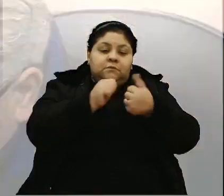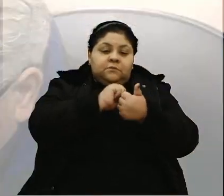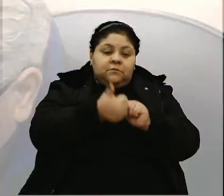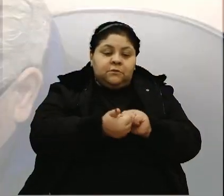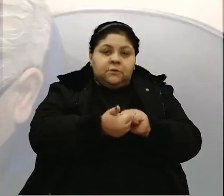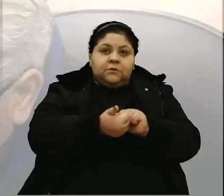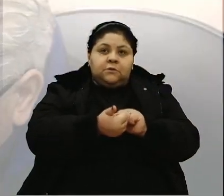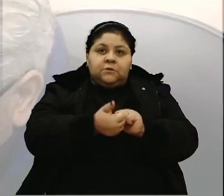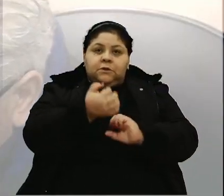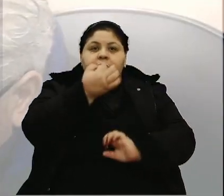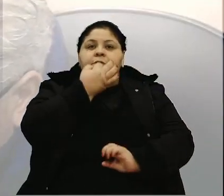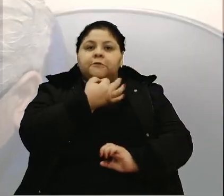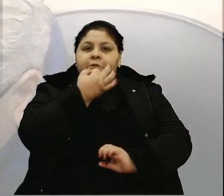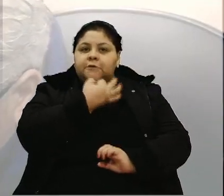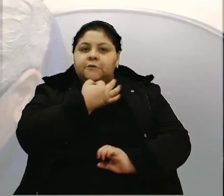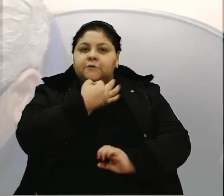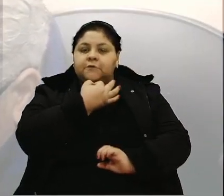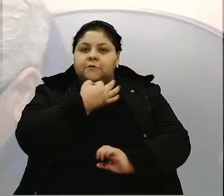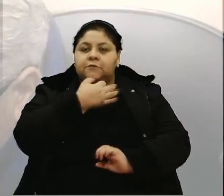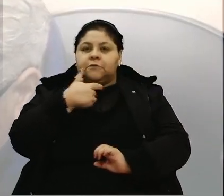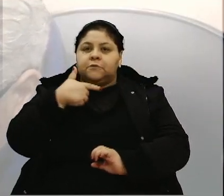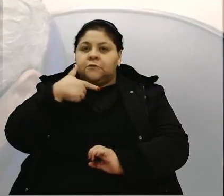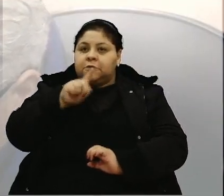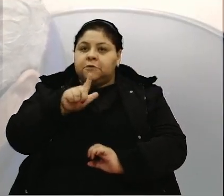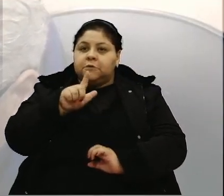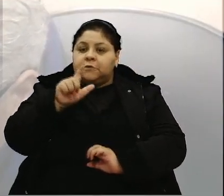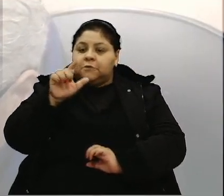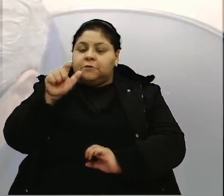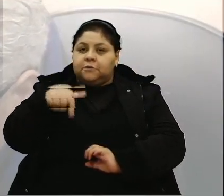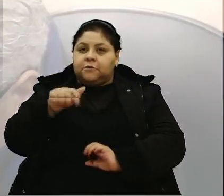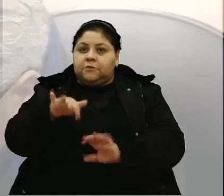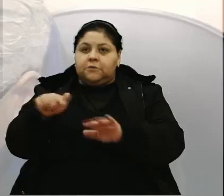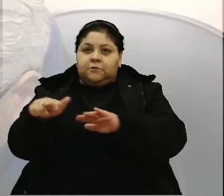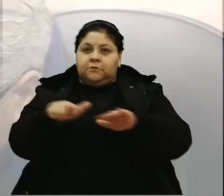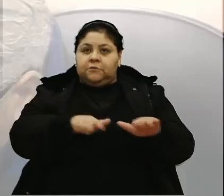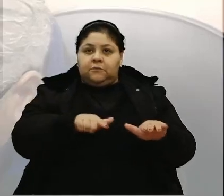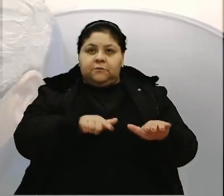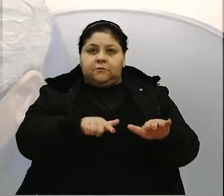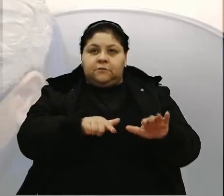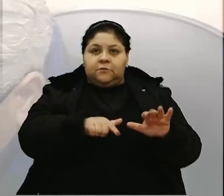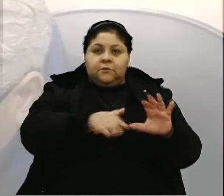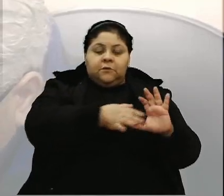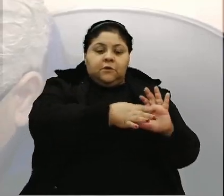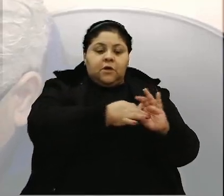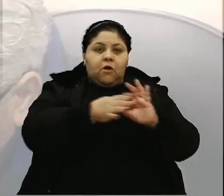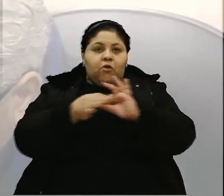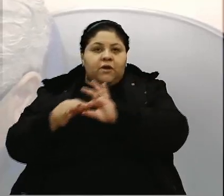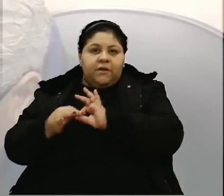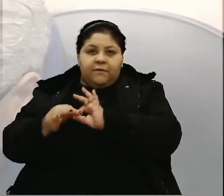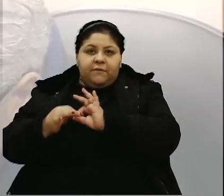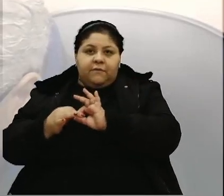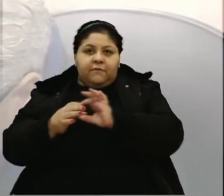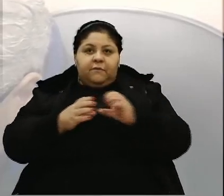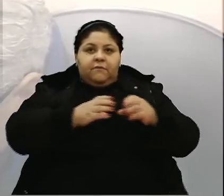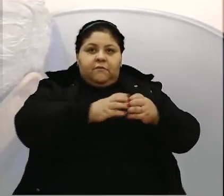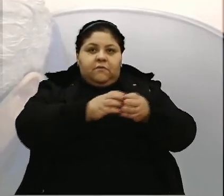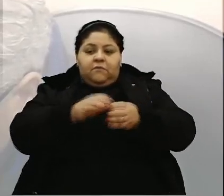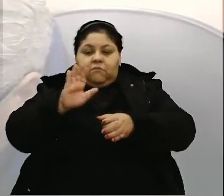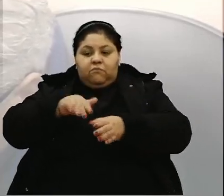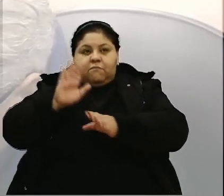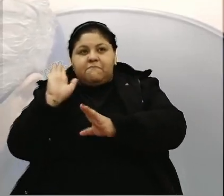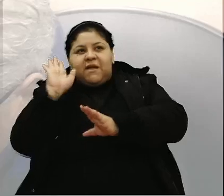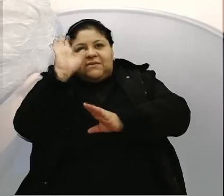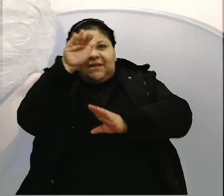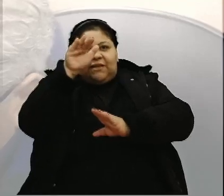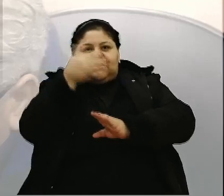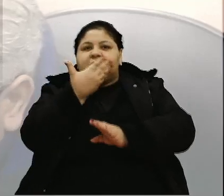caxiense que conquistou, nesse final de semana, vaga na Olimpíada. A equipe de basquete masculino do Brasil